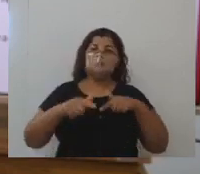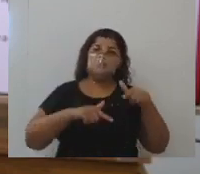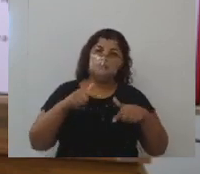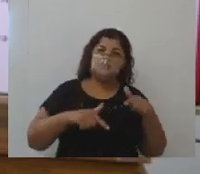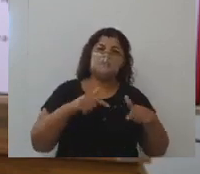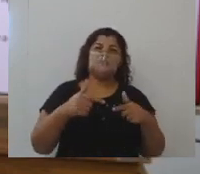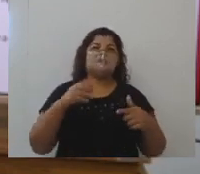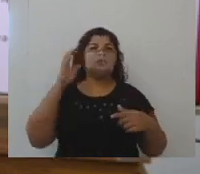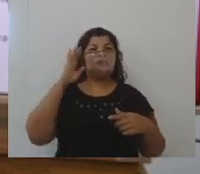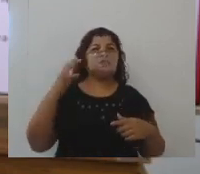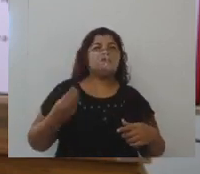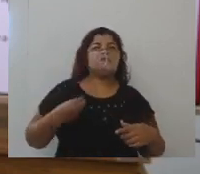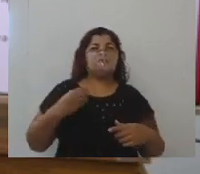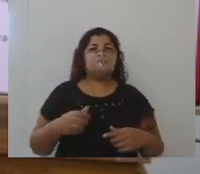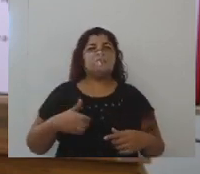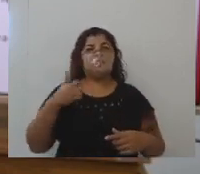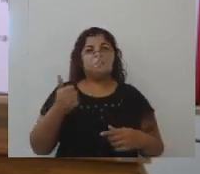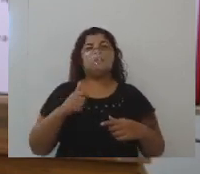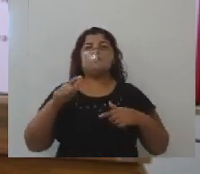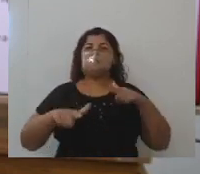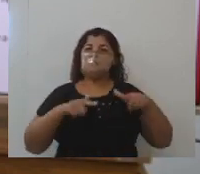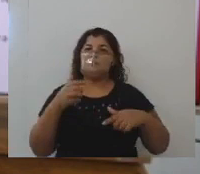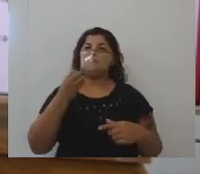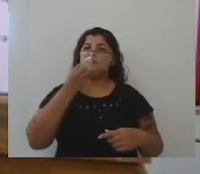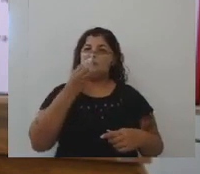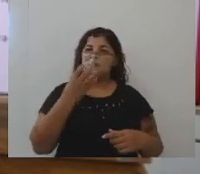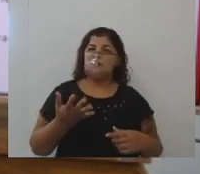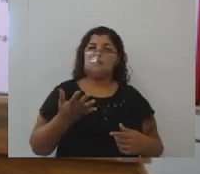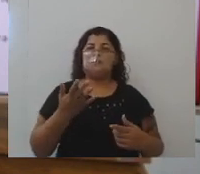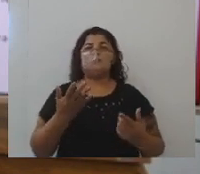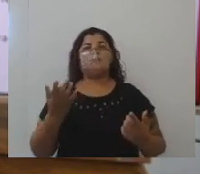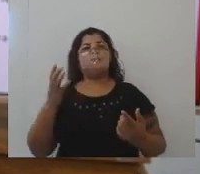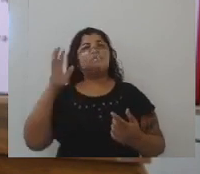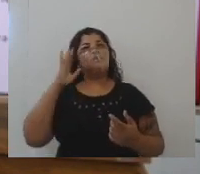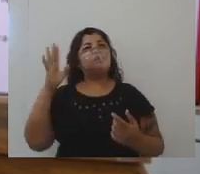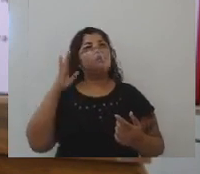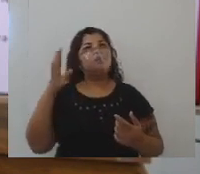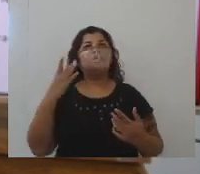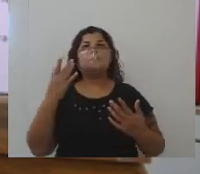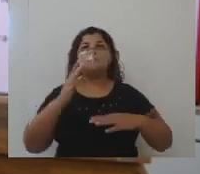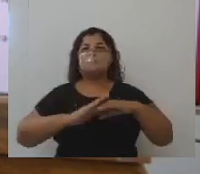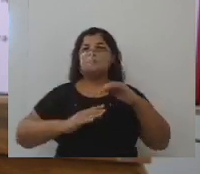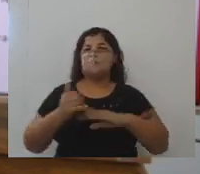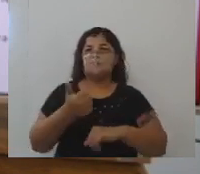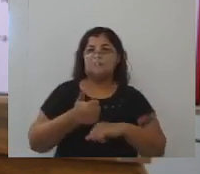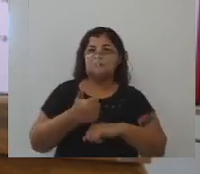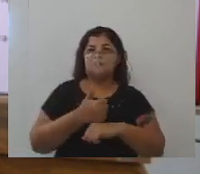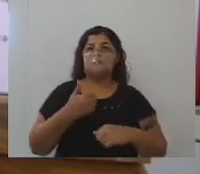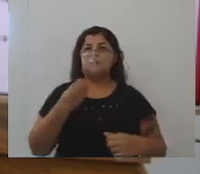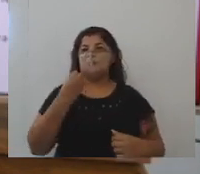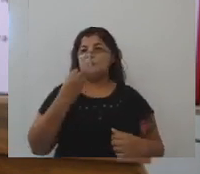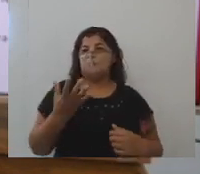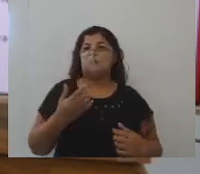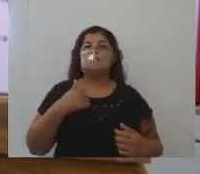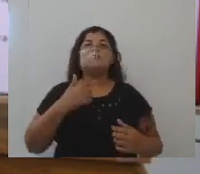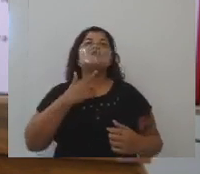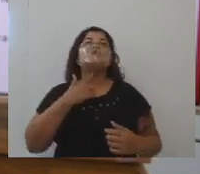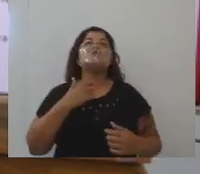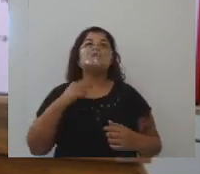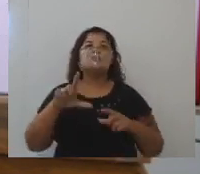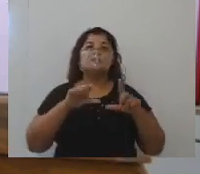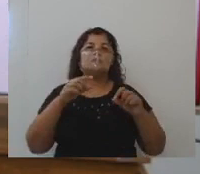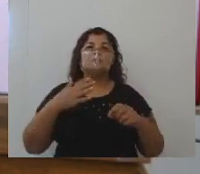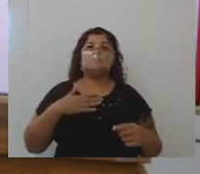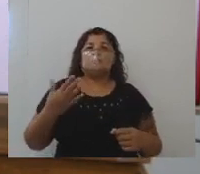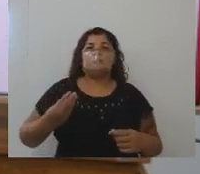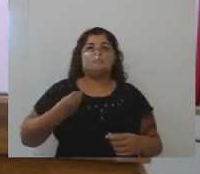vida melhor, a gente sonha em ter um trabalho bacana, a gente sonha em ter uma profissão que é aquela que a gente escolheu para a nossa vida,